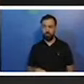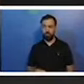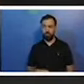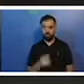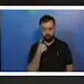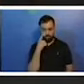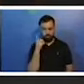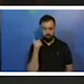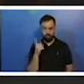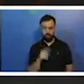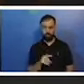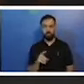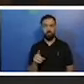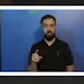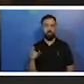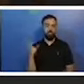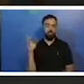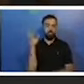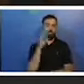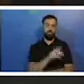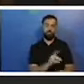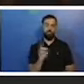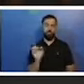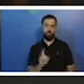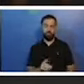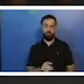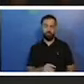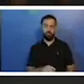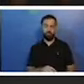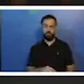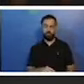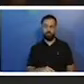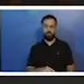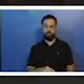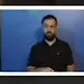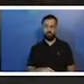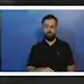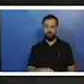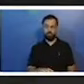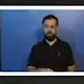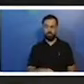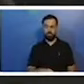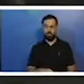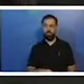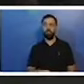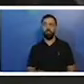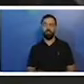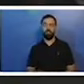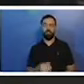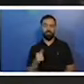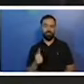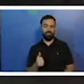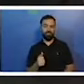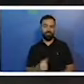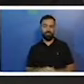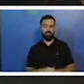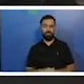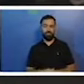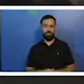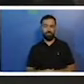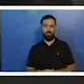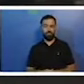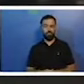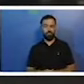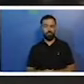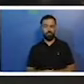meu não caiu certo vamos lá de novo Professor um dois três e já beleza é lógico